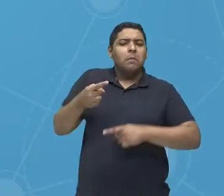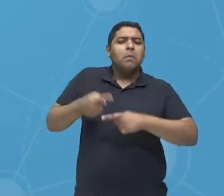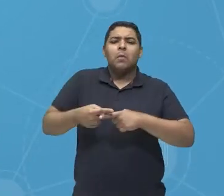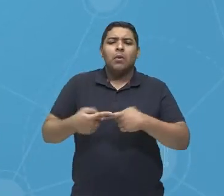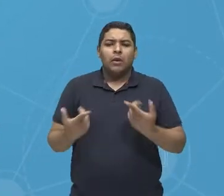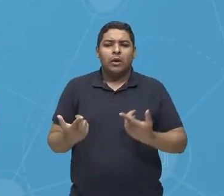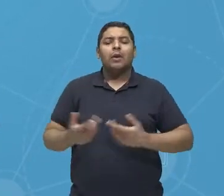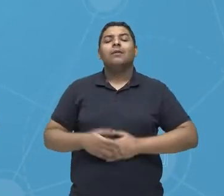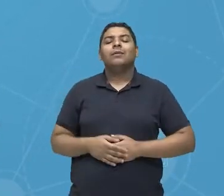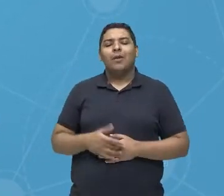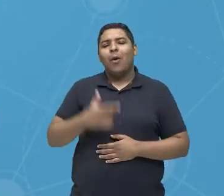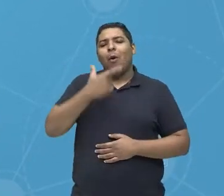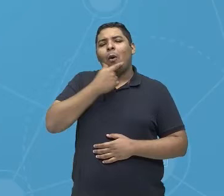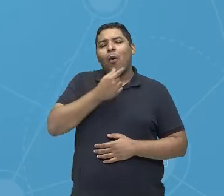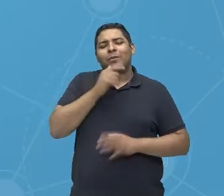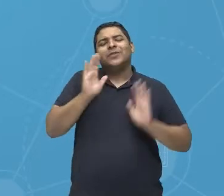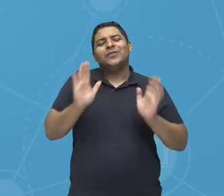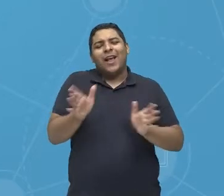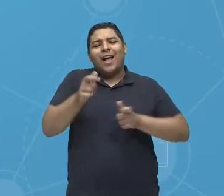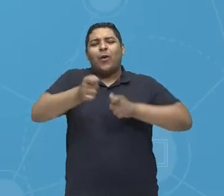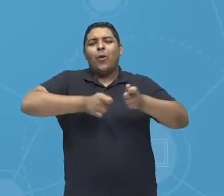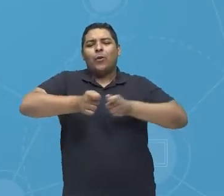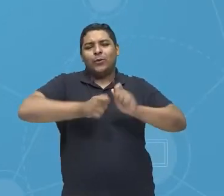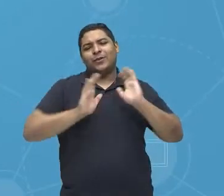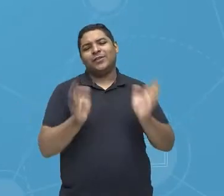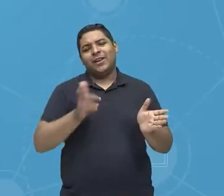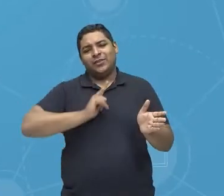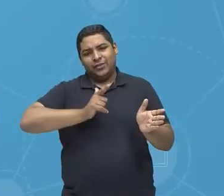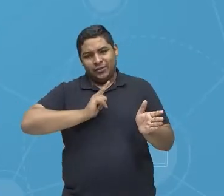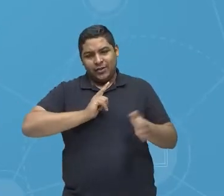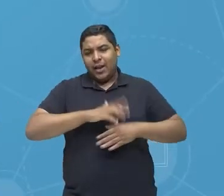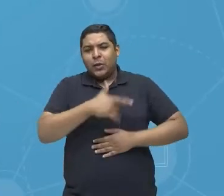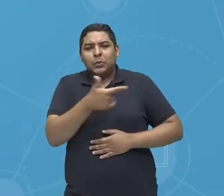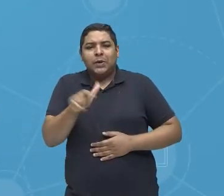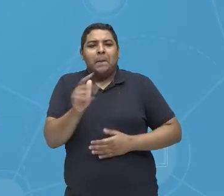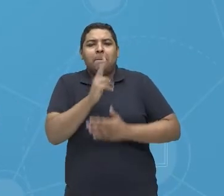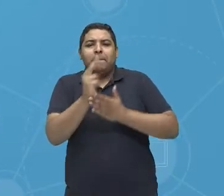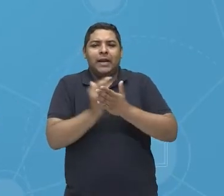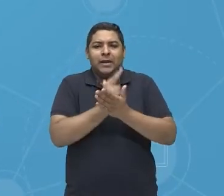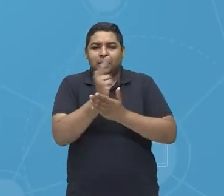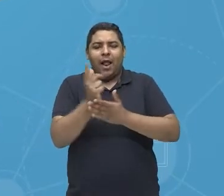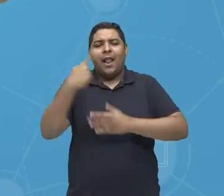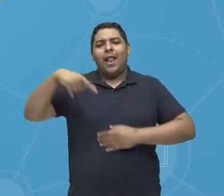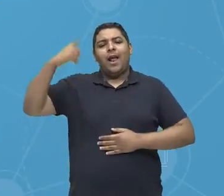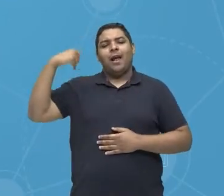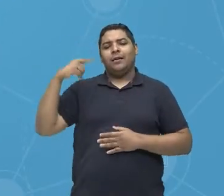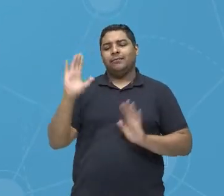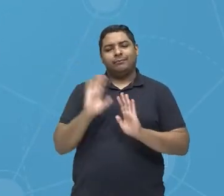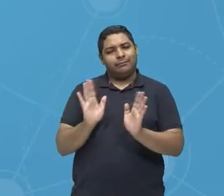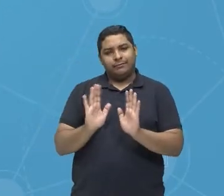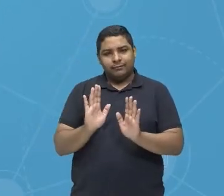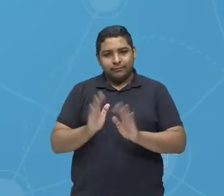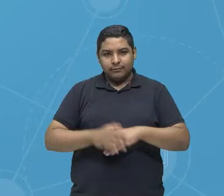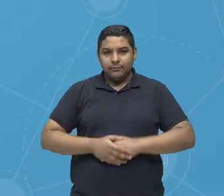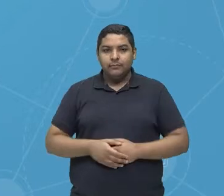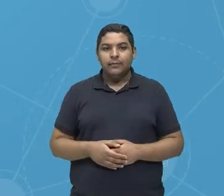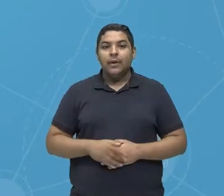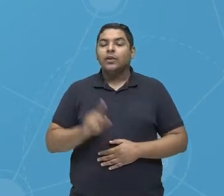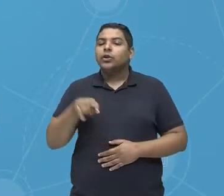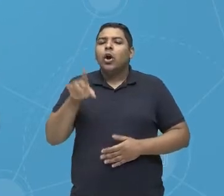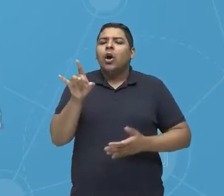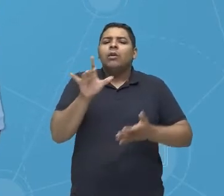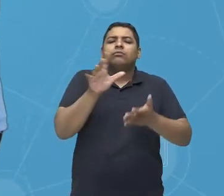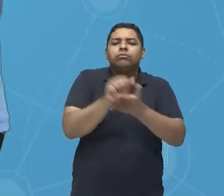já dominava esse período. Então ele não tinha mais a necessidade de pintar como se fosse magia, apenas de registrar